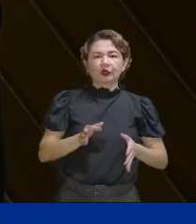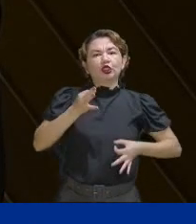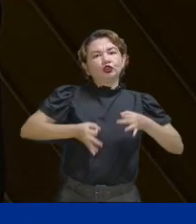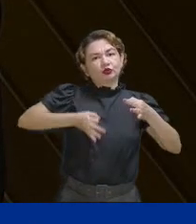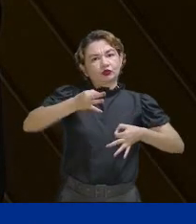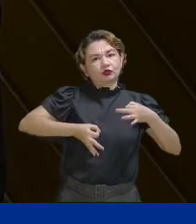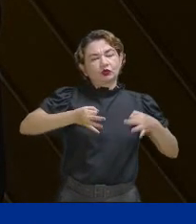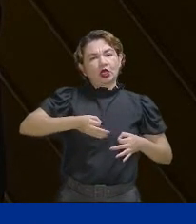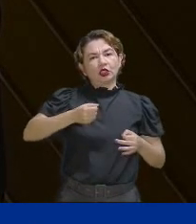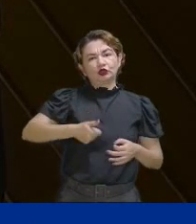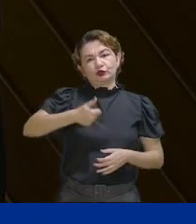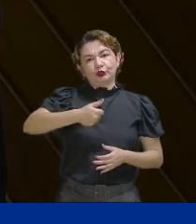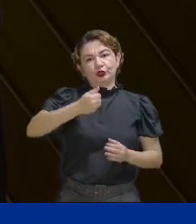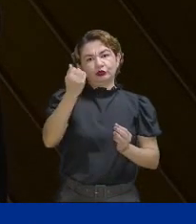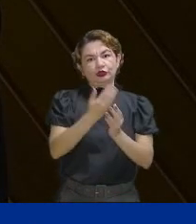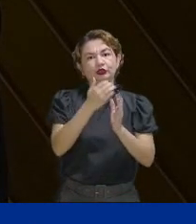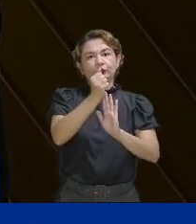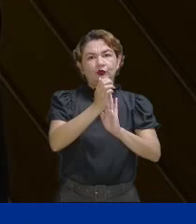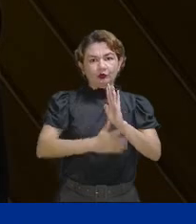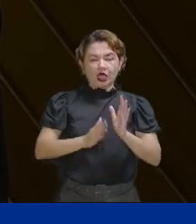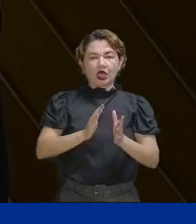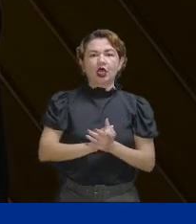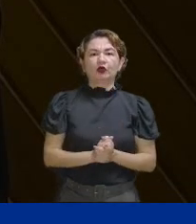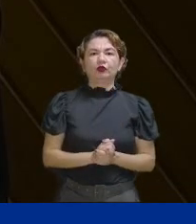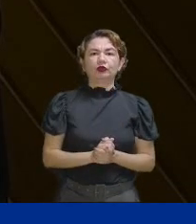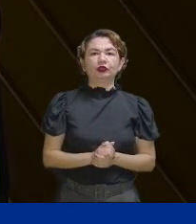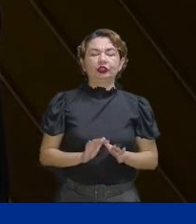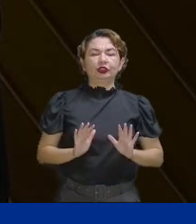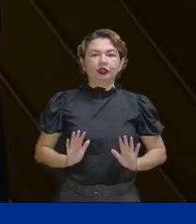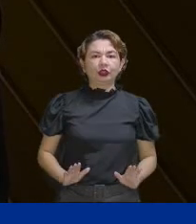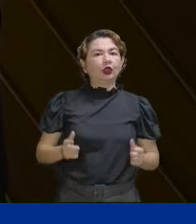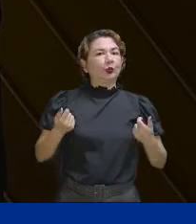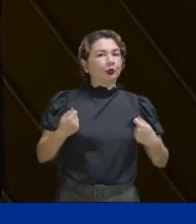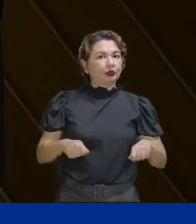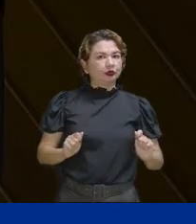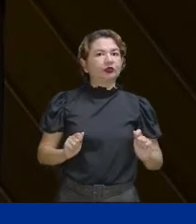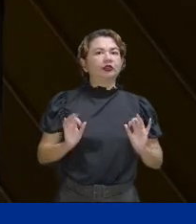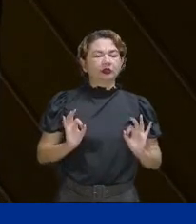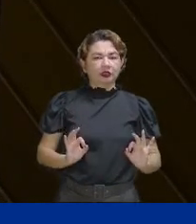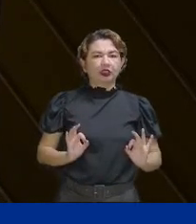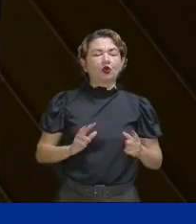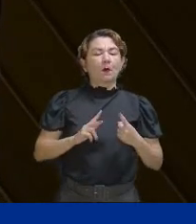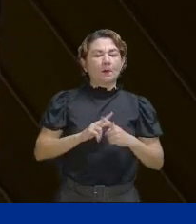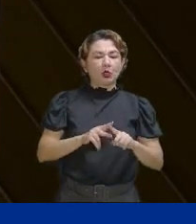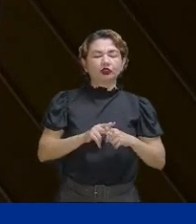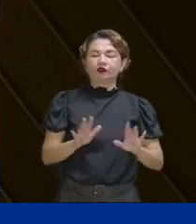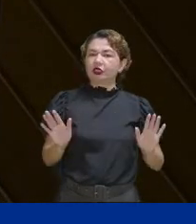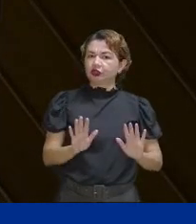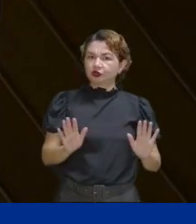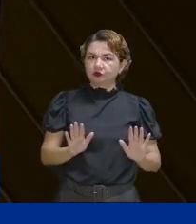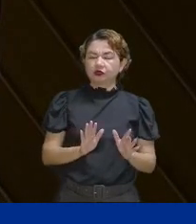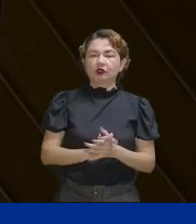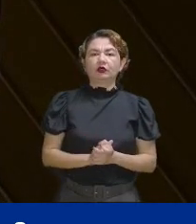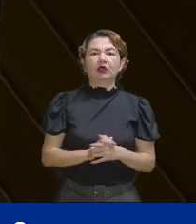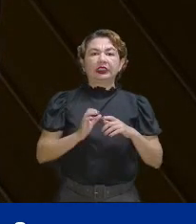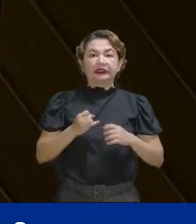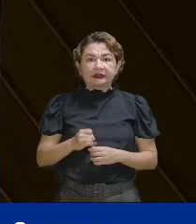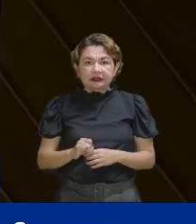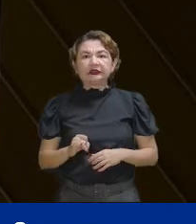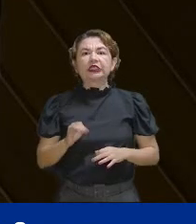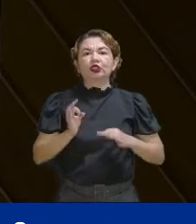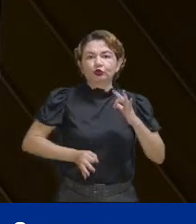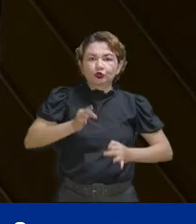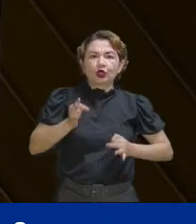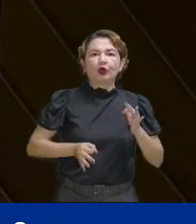julgados os primeiros embargos, trata-se de hipóteses em que não se deve conferir efeitos modificativos. Conforme se assentou